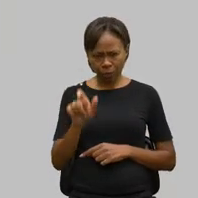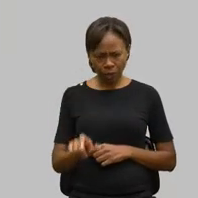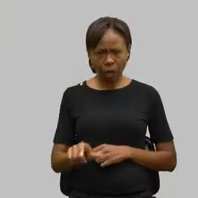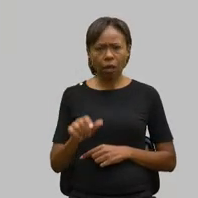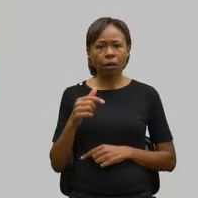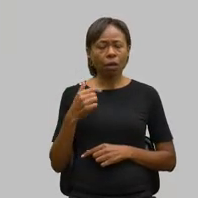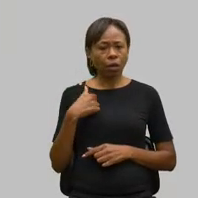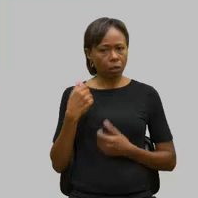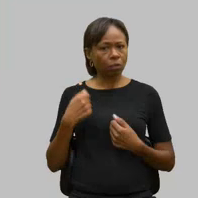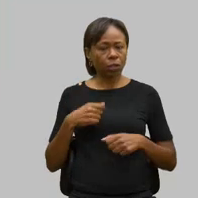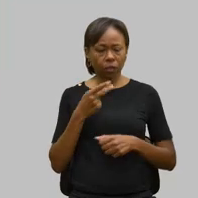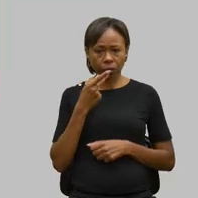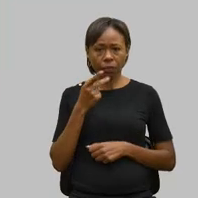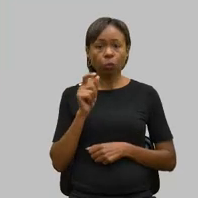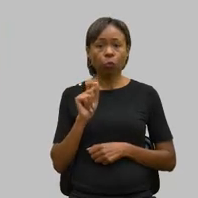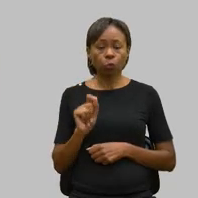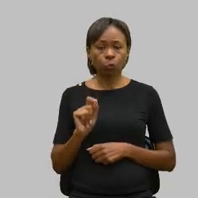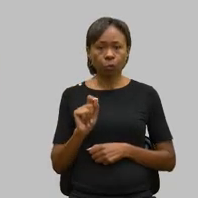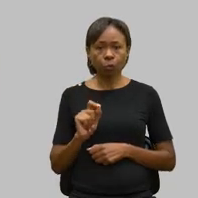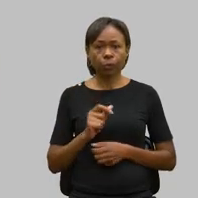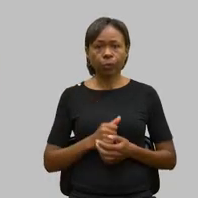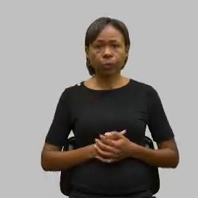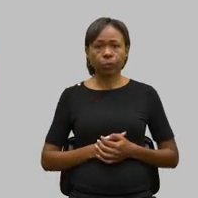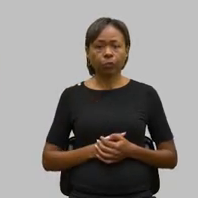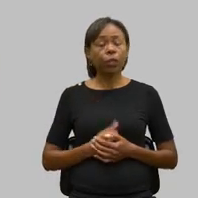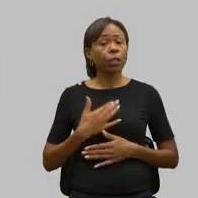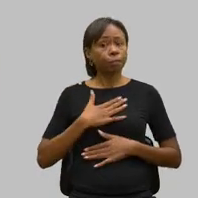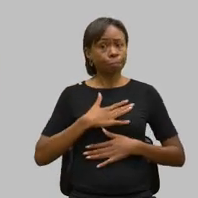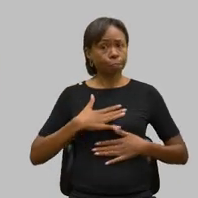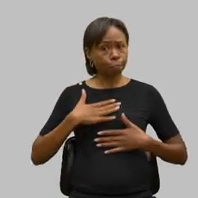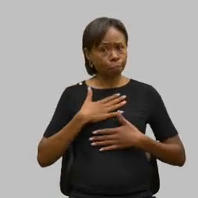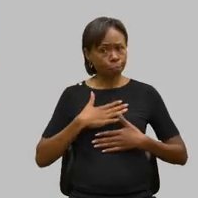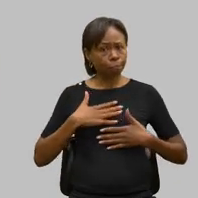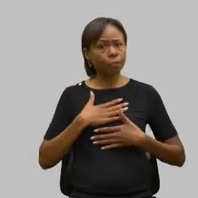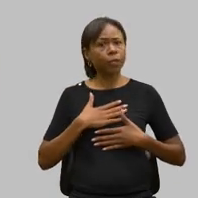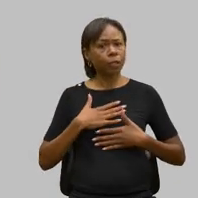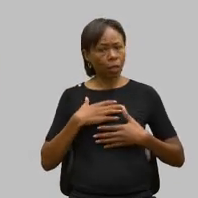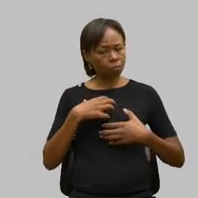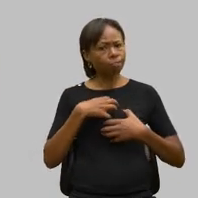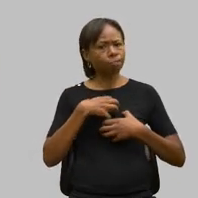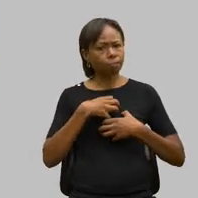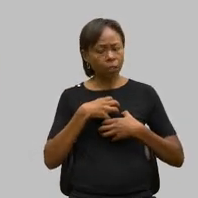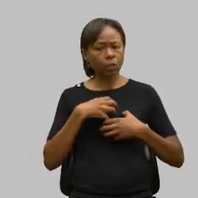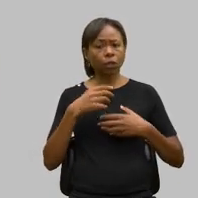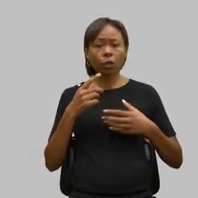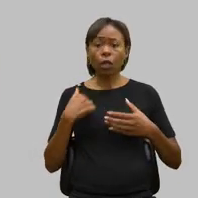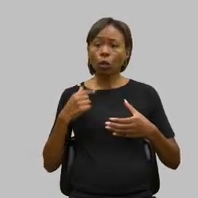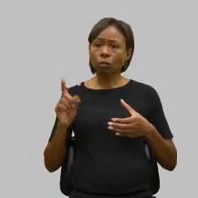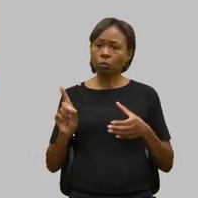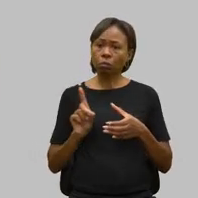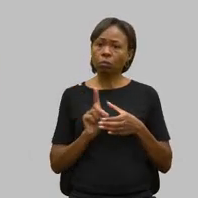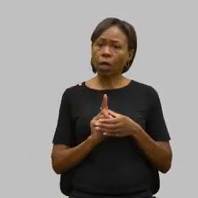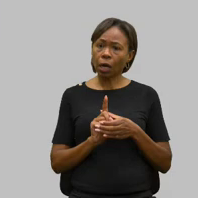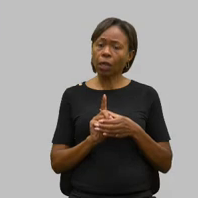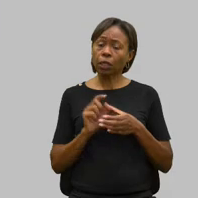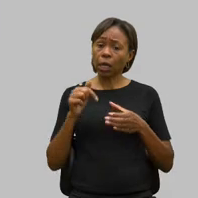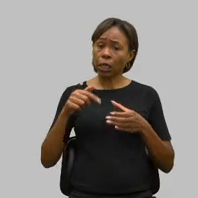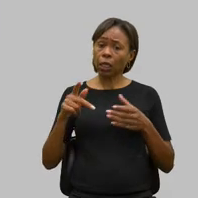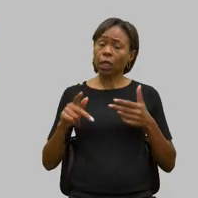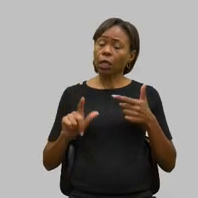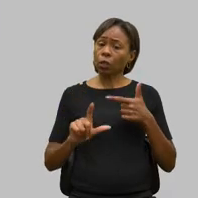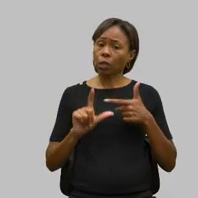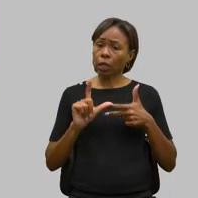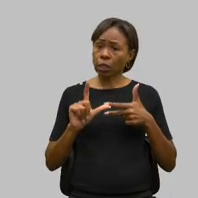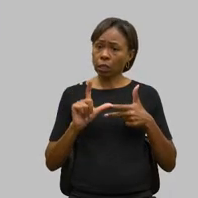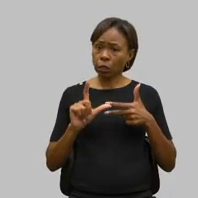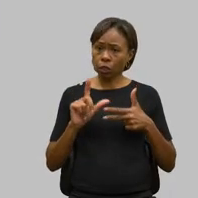manifestar aqui, Fábio, a satisfação que eu tenho em fazer parte de um legislativo mineiro e ver